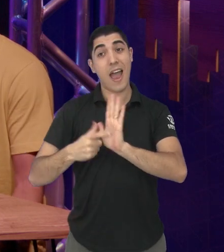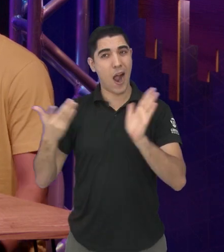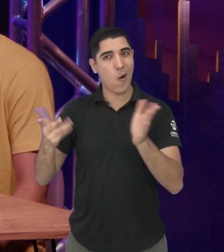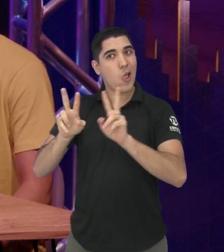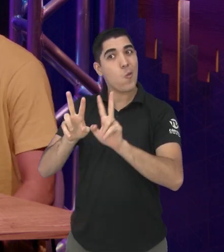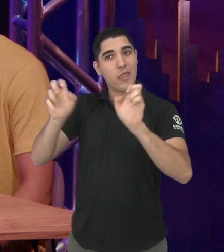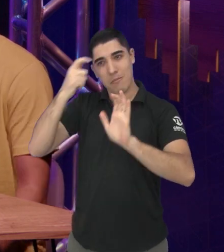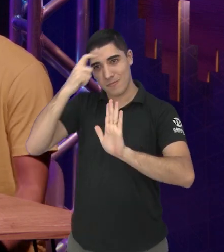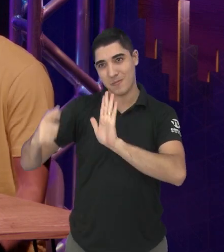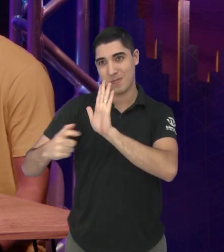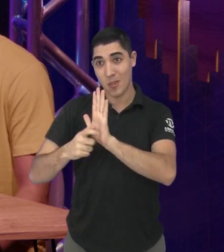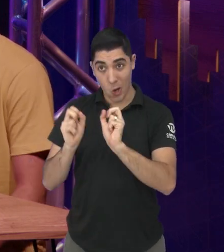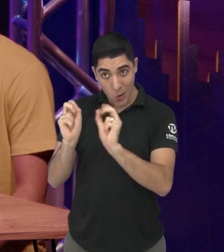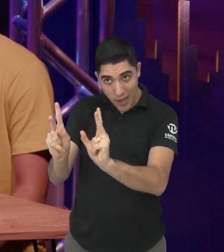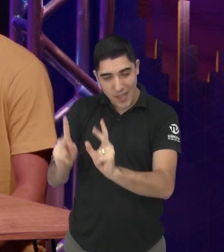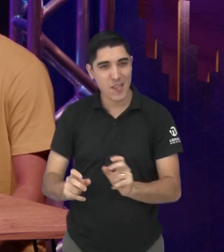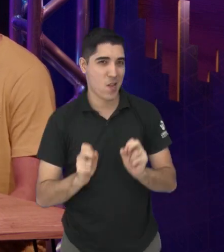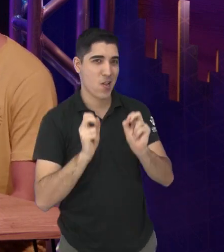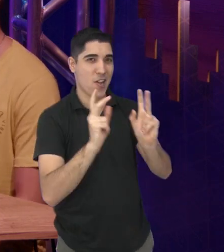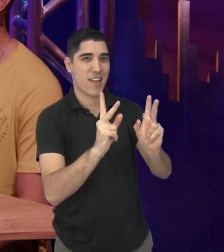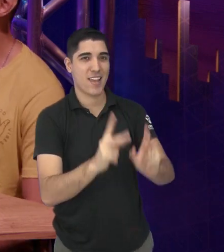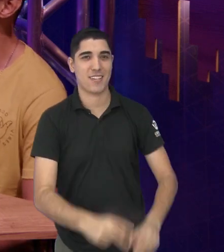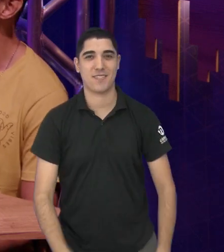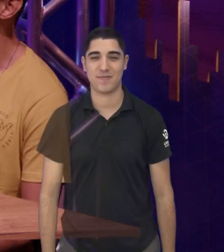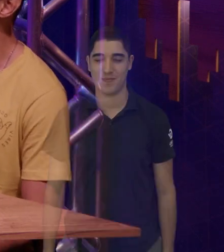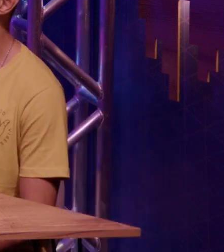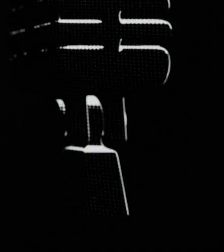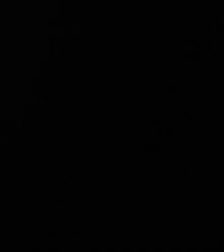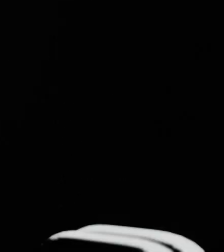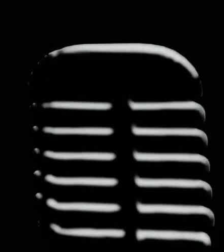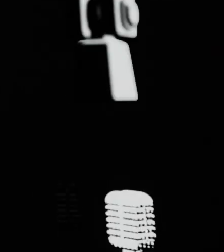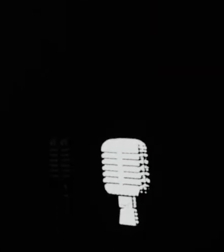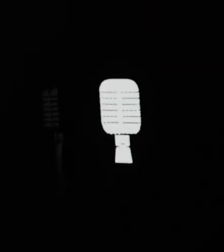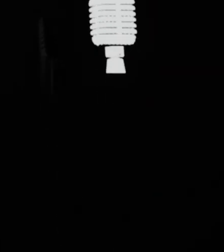sobre elas que a gente vai falar hoje no programa. Pode ser? Pode ser?